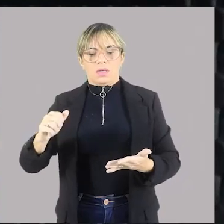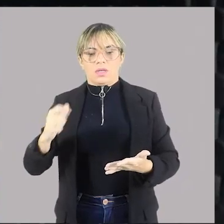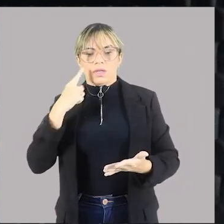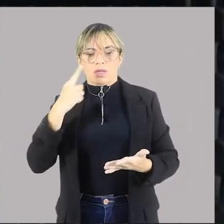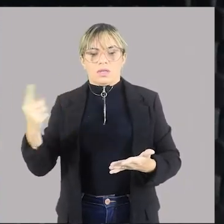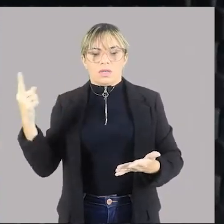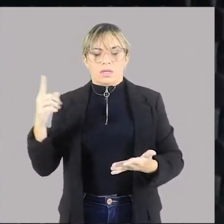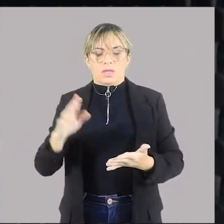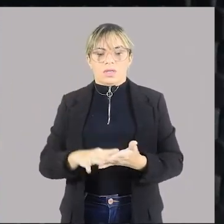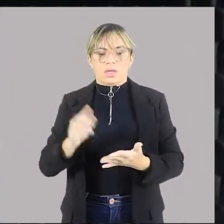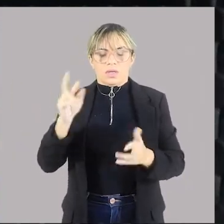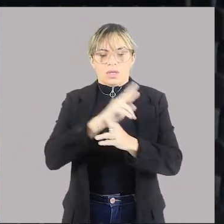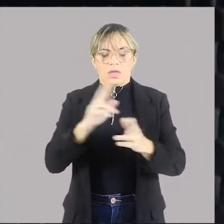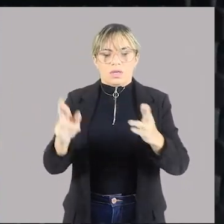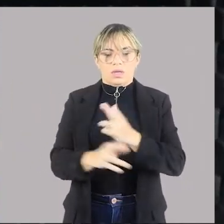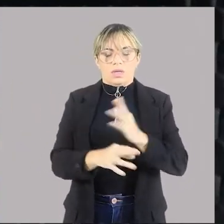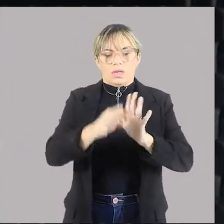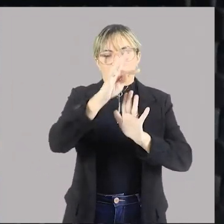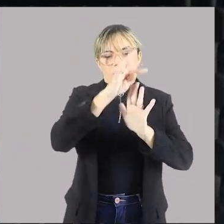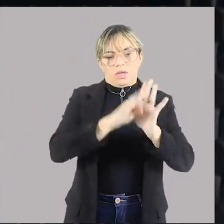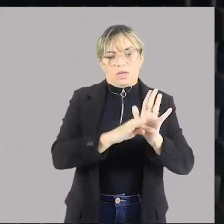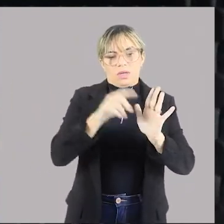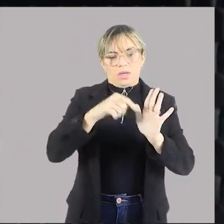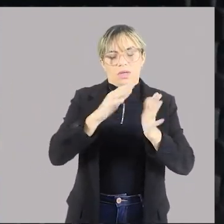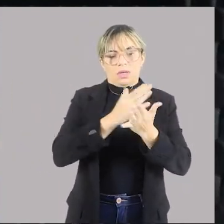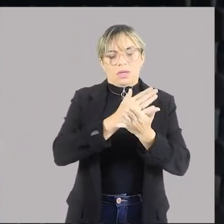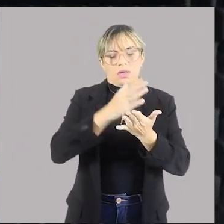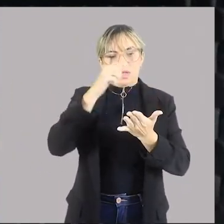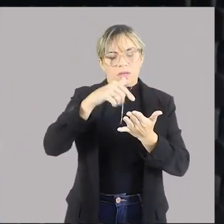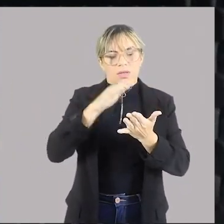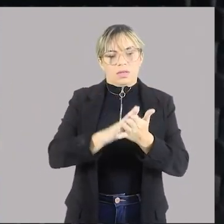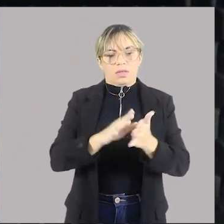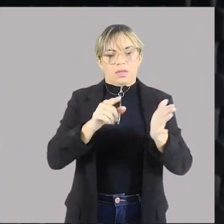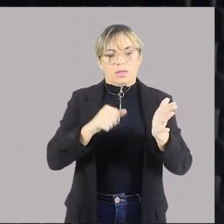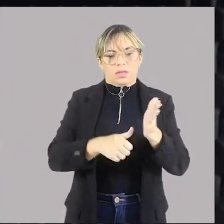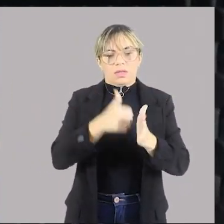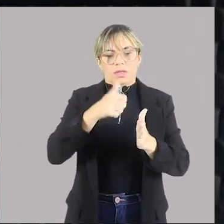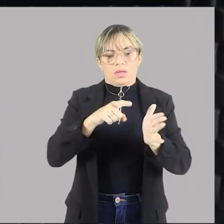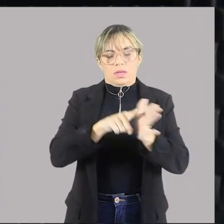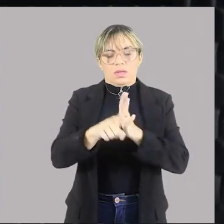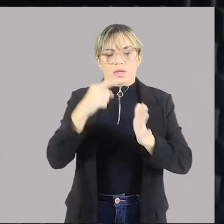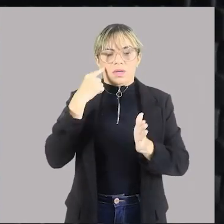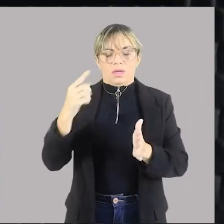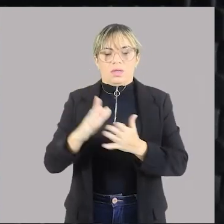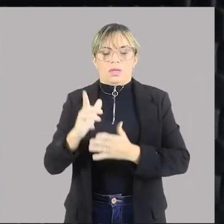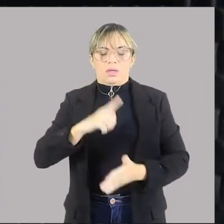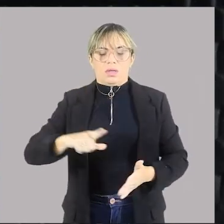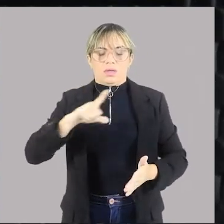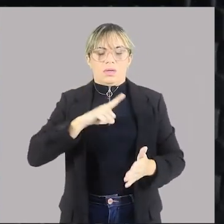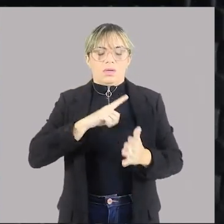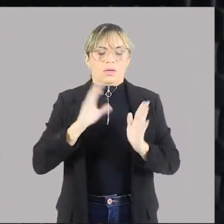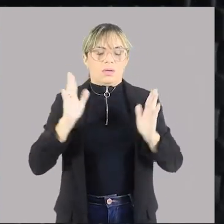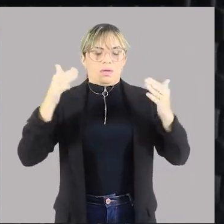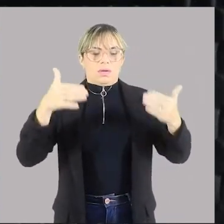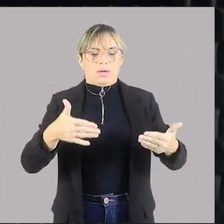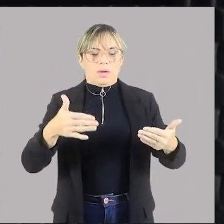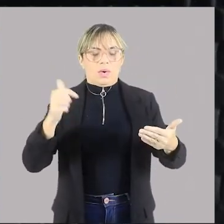com o texto do início da questão, certo? E é por isso, pessoal, que a gente tem que estar atento